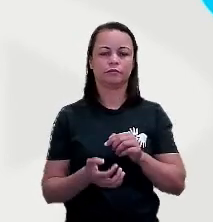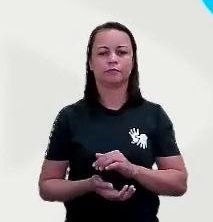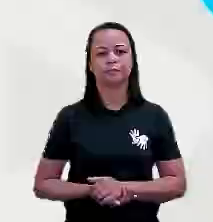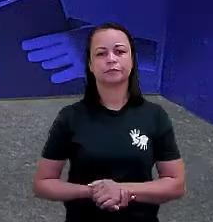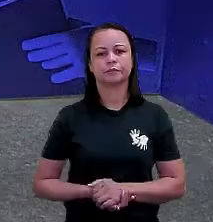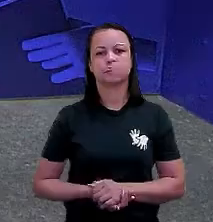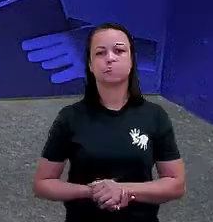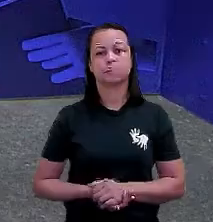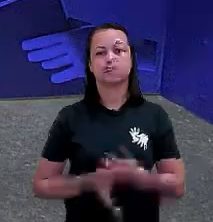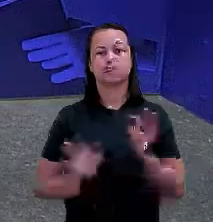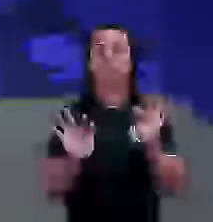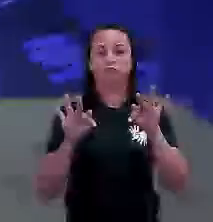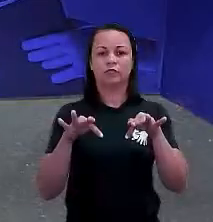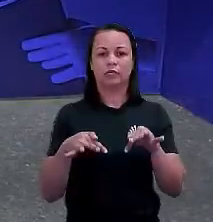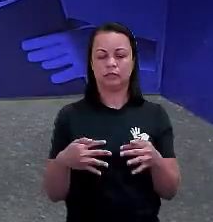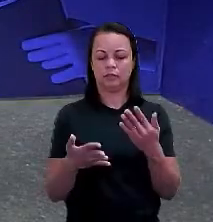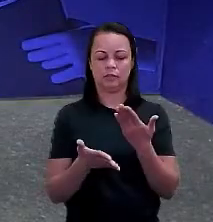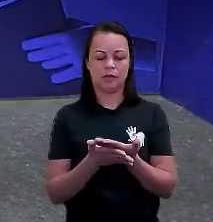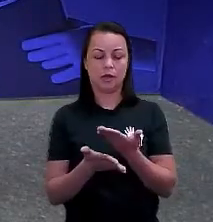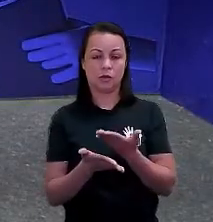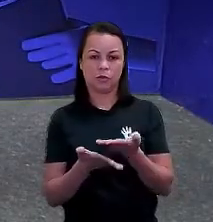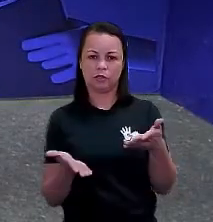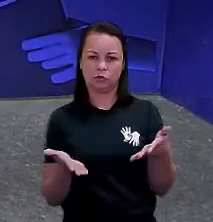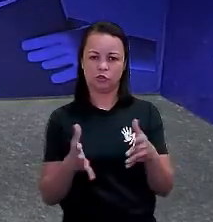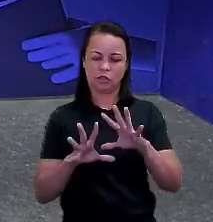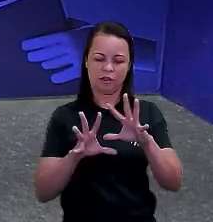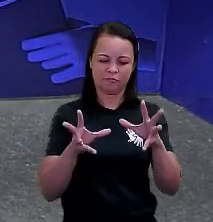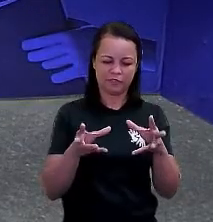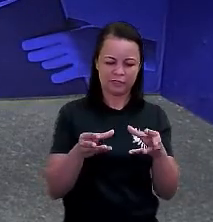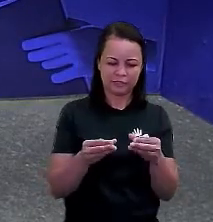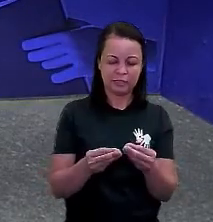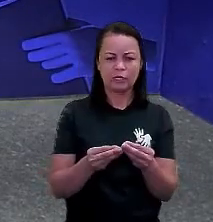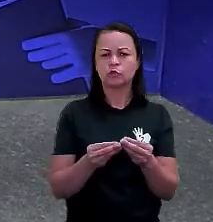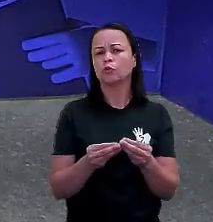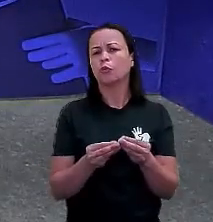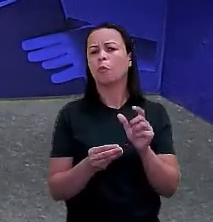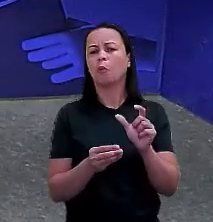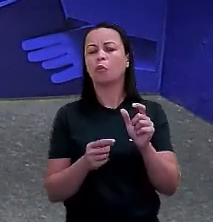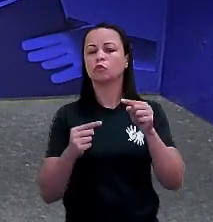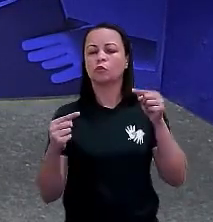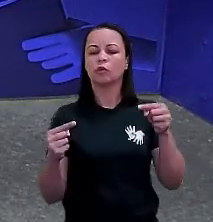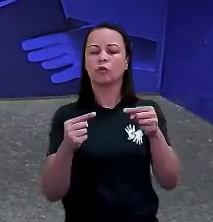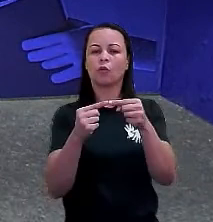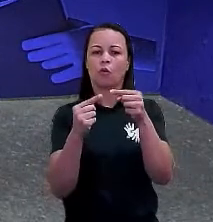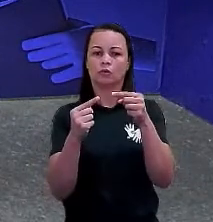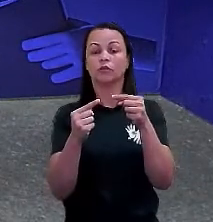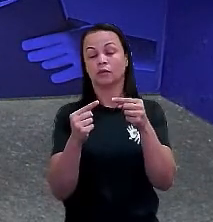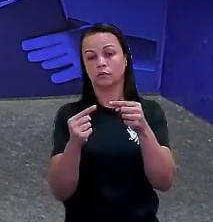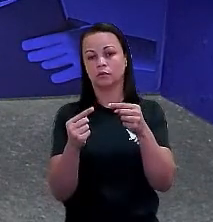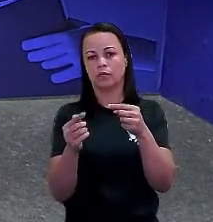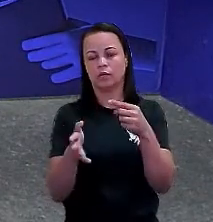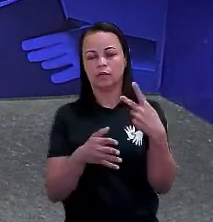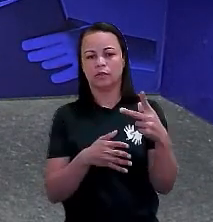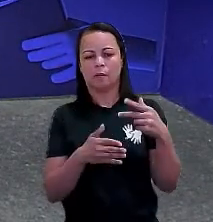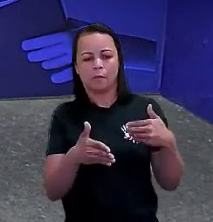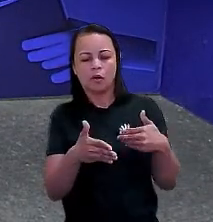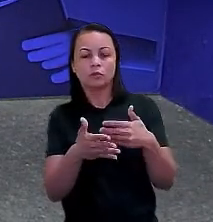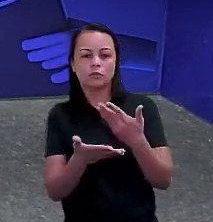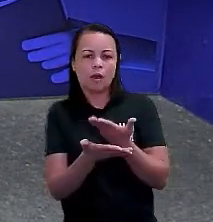E assim finalizamos a nossa aula de hoje, revisando aí um pouquinho sobre concordância nominal. Na próxima aula,